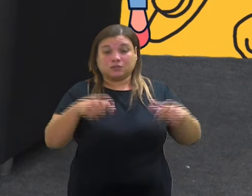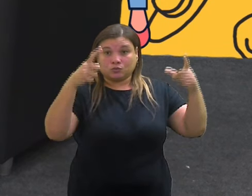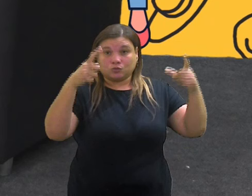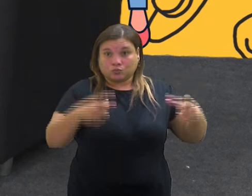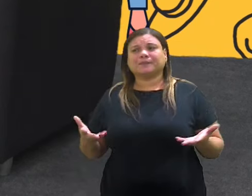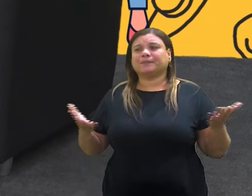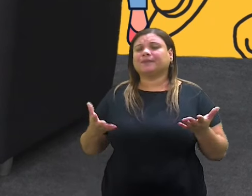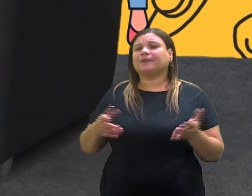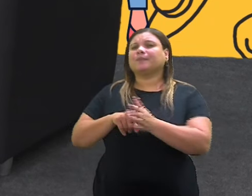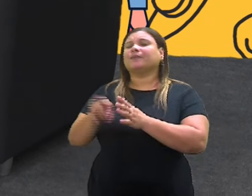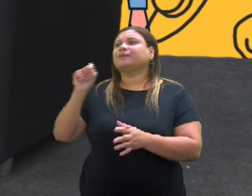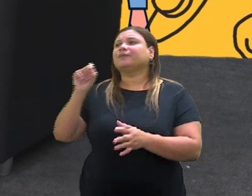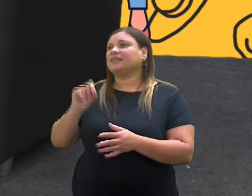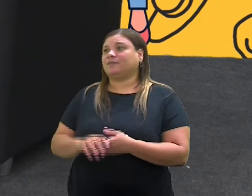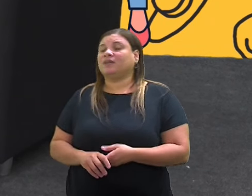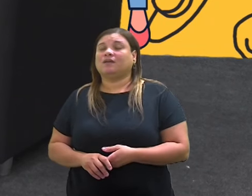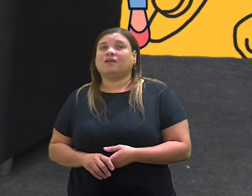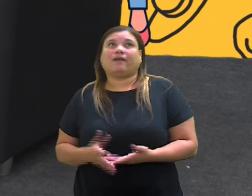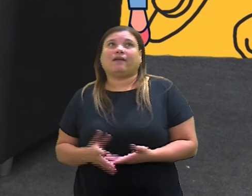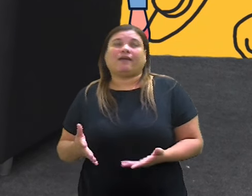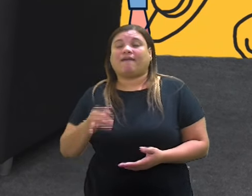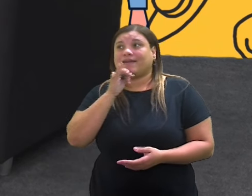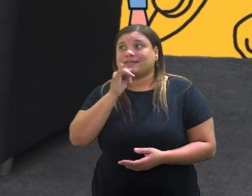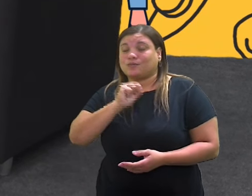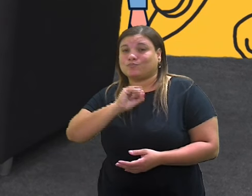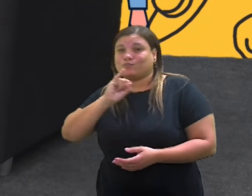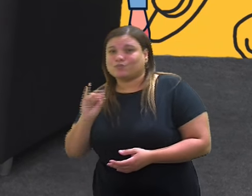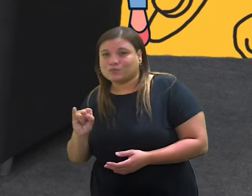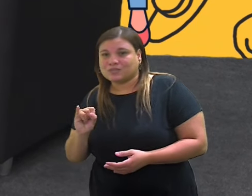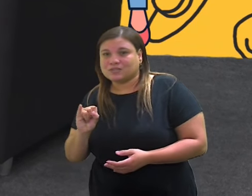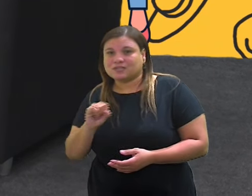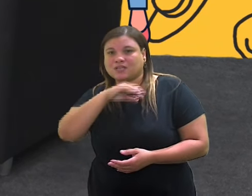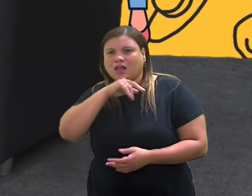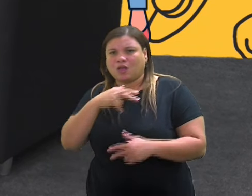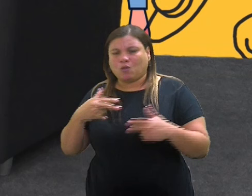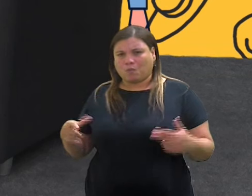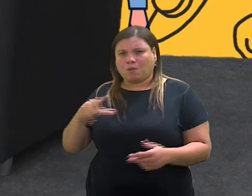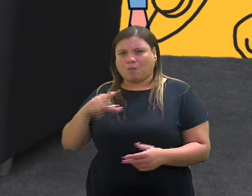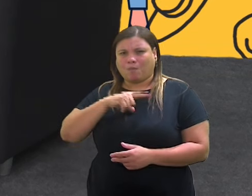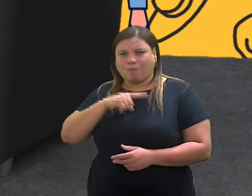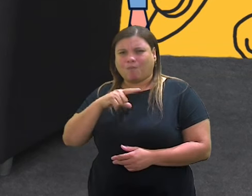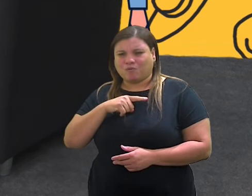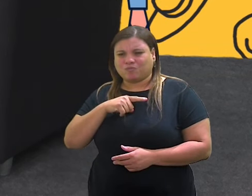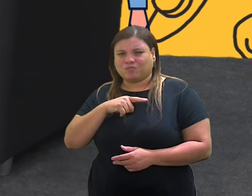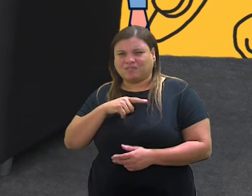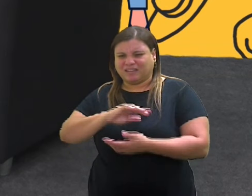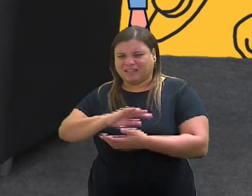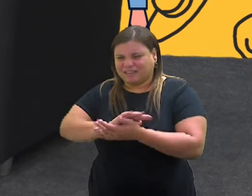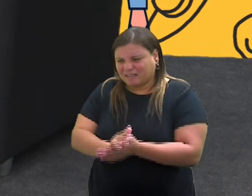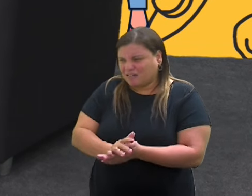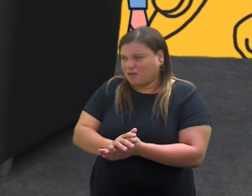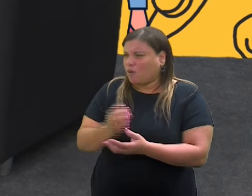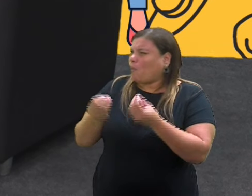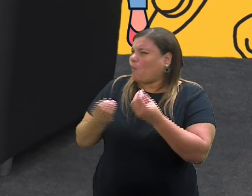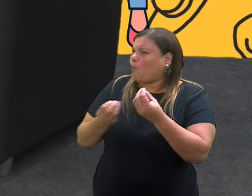ficar em local sujo. Como proceder após identificar algum sinal de maus tratos? Existe algum número para essa denúncia? Sim, existe